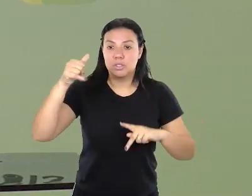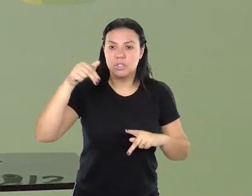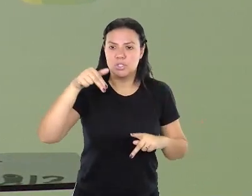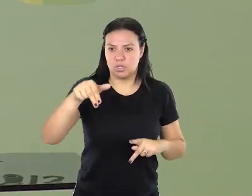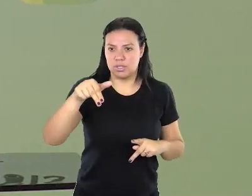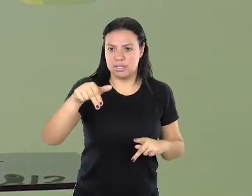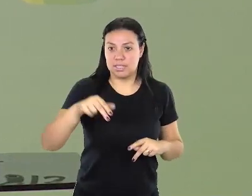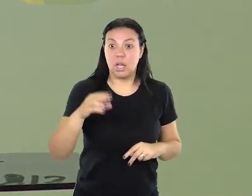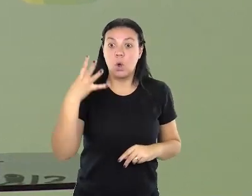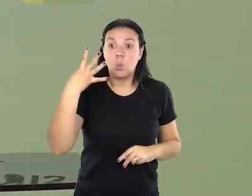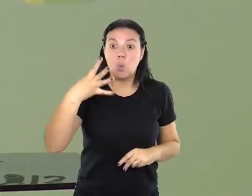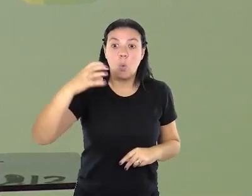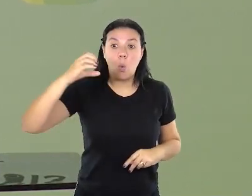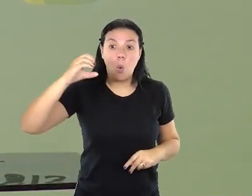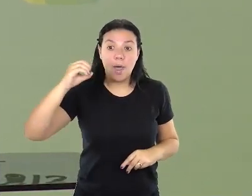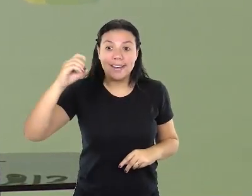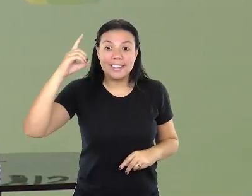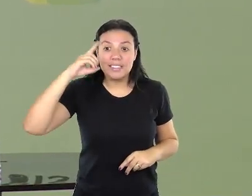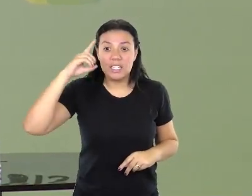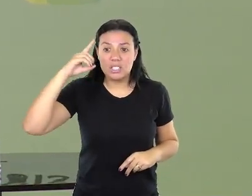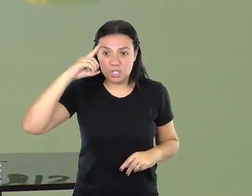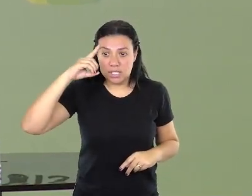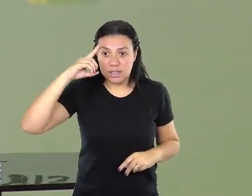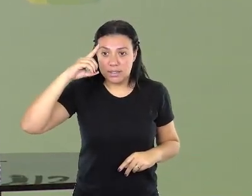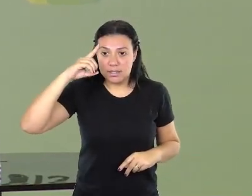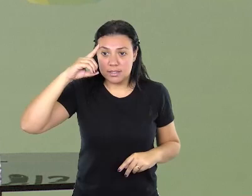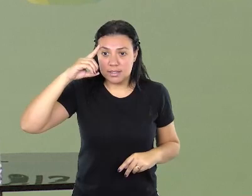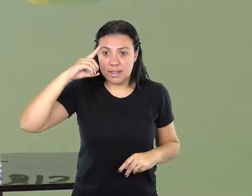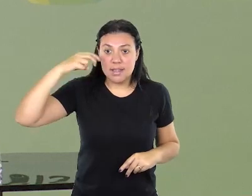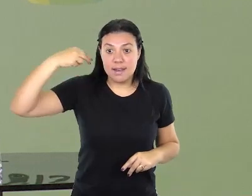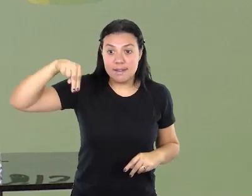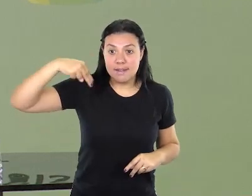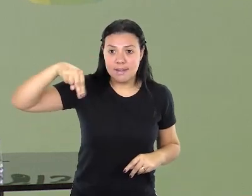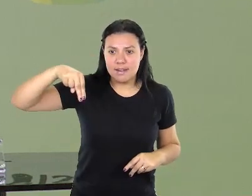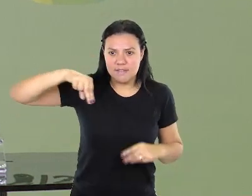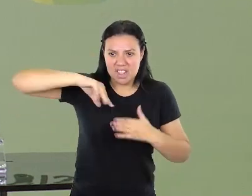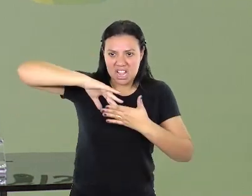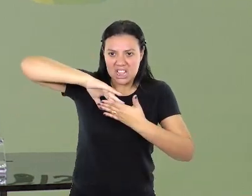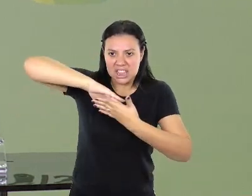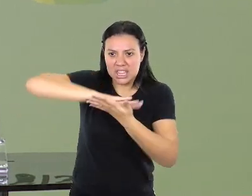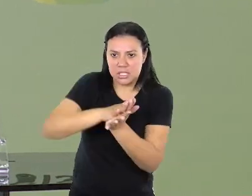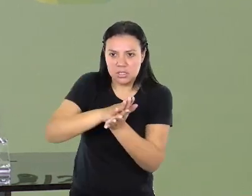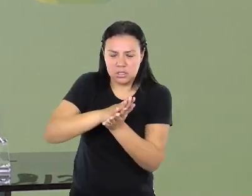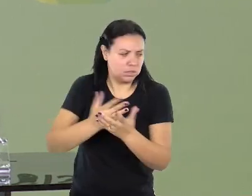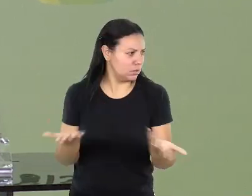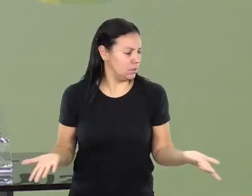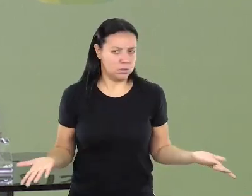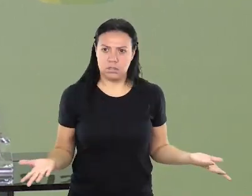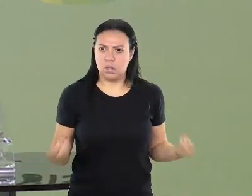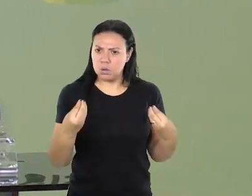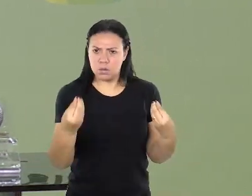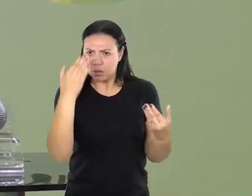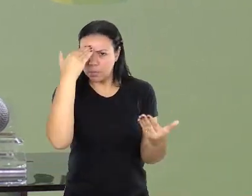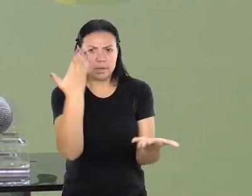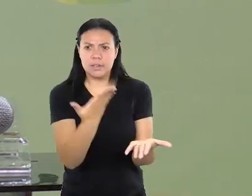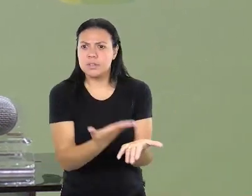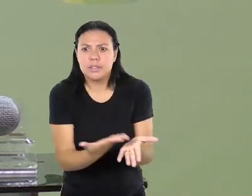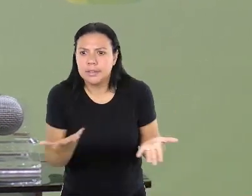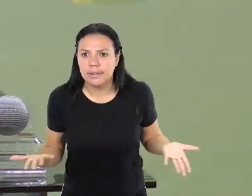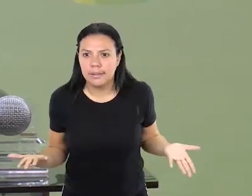Ainda 40 dias, Nínive será o quê? Dá para se converter num trem desse aqui? Não dá.